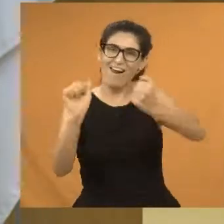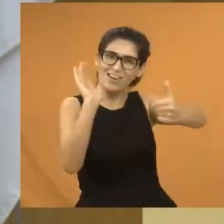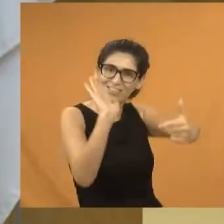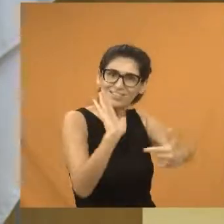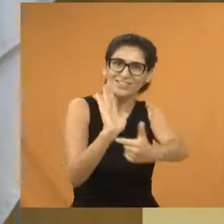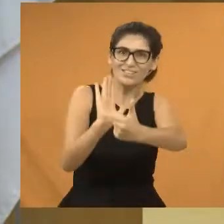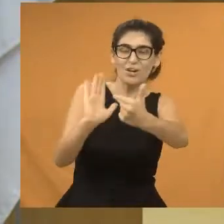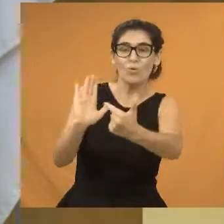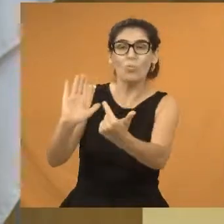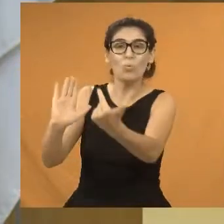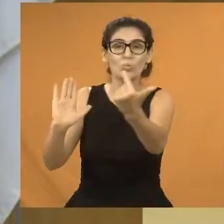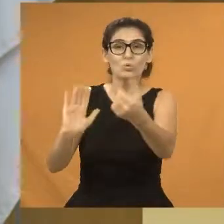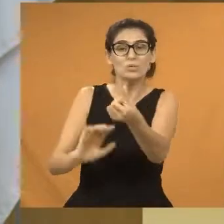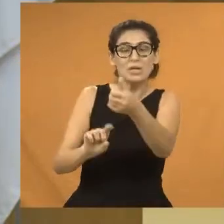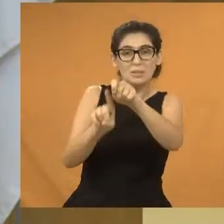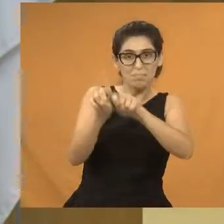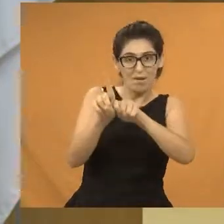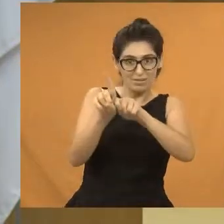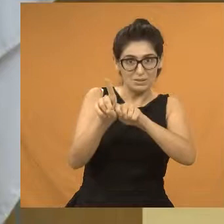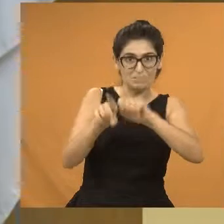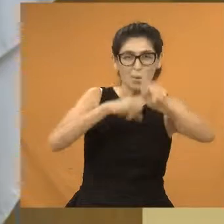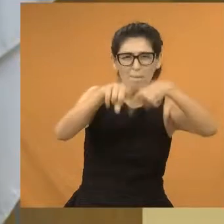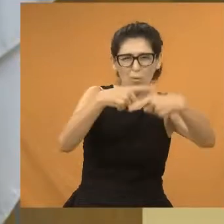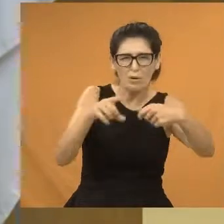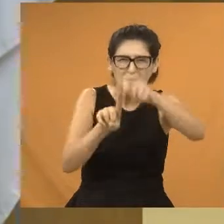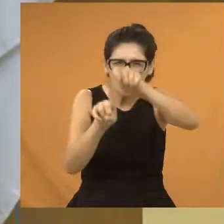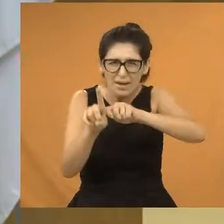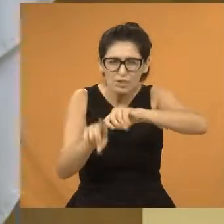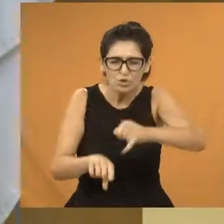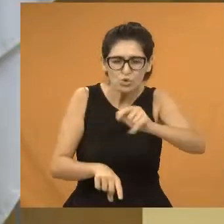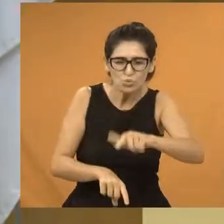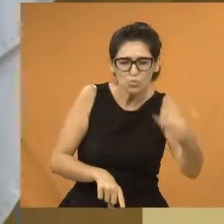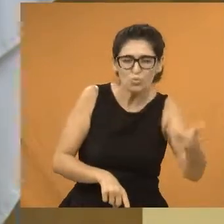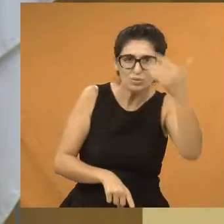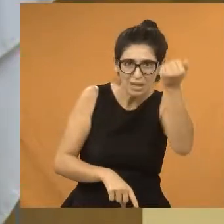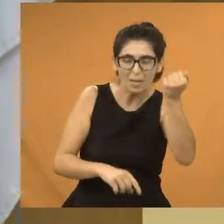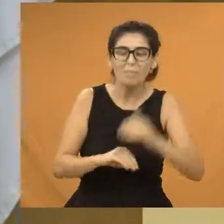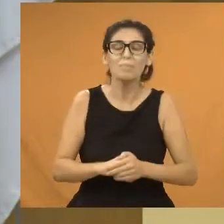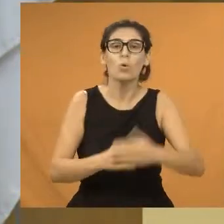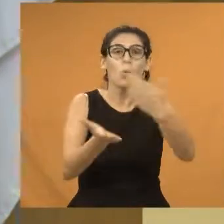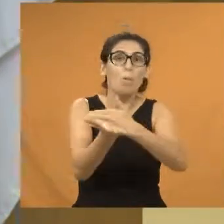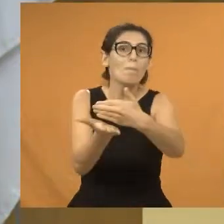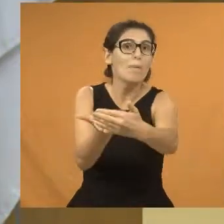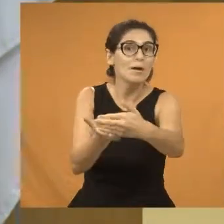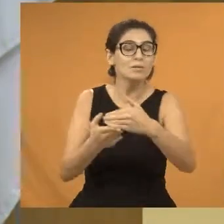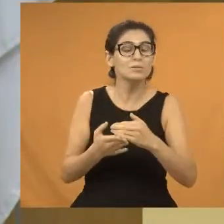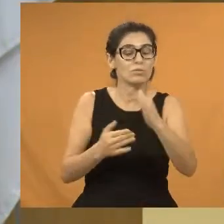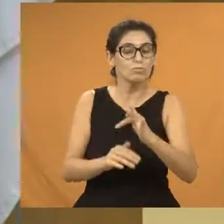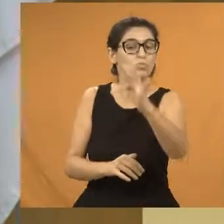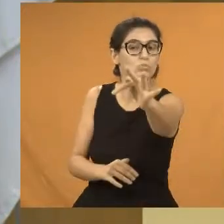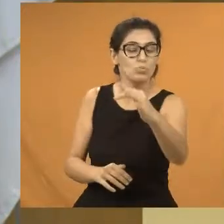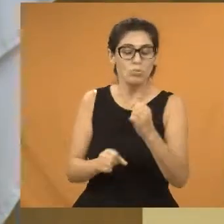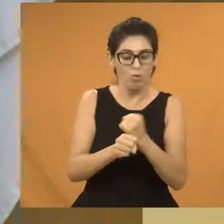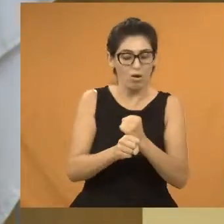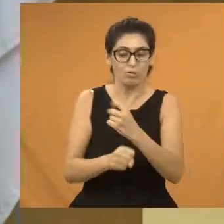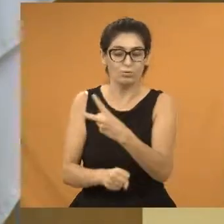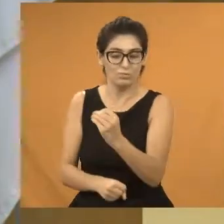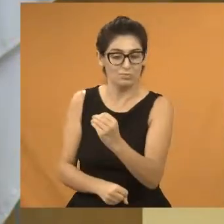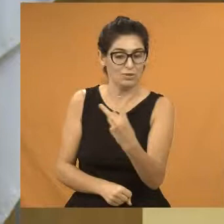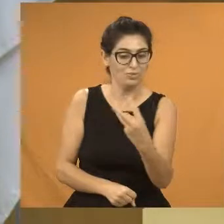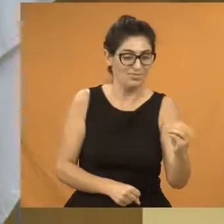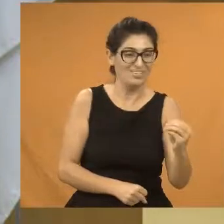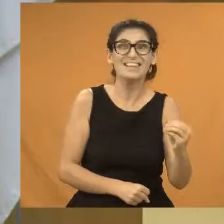as operações estão já previstas para se iniciar em 2020. Essa é uma das funções